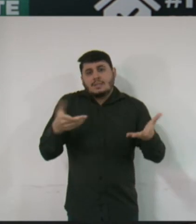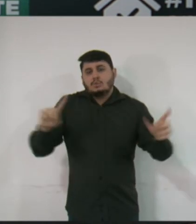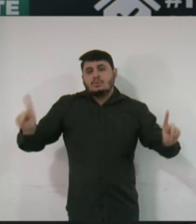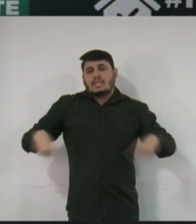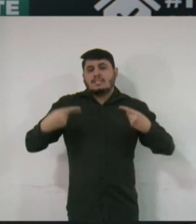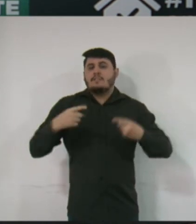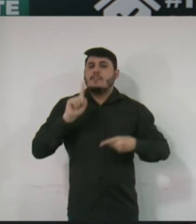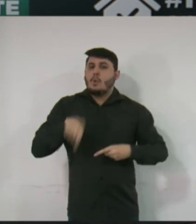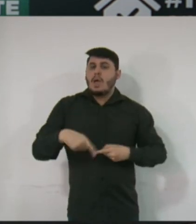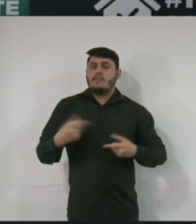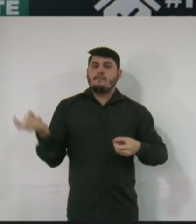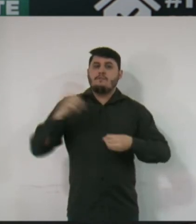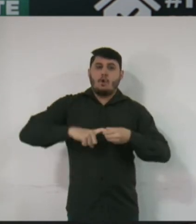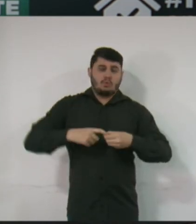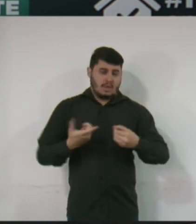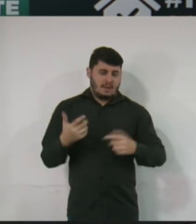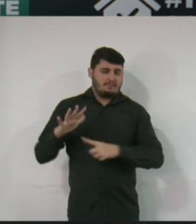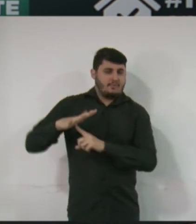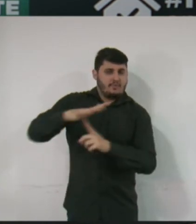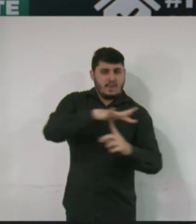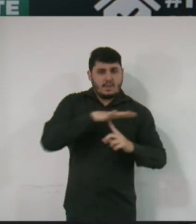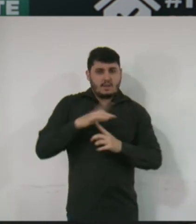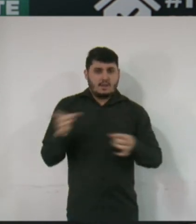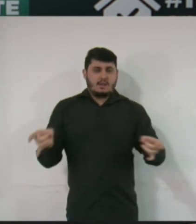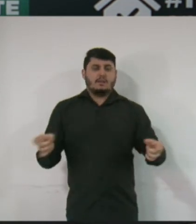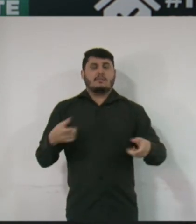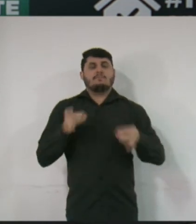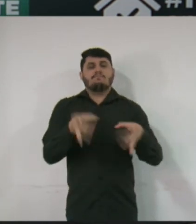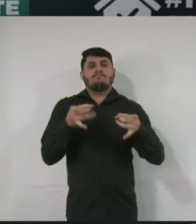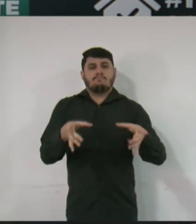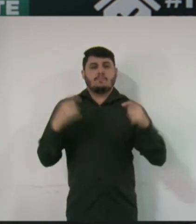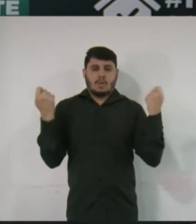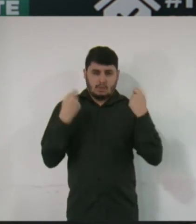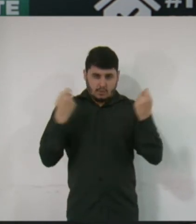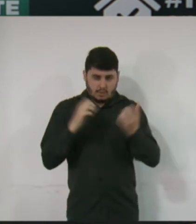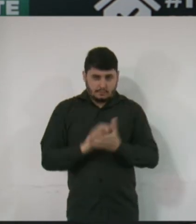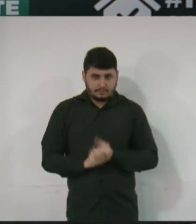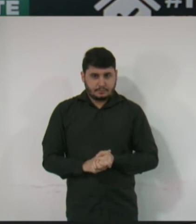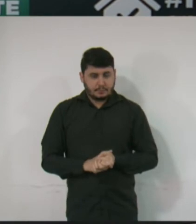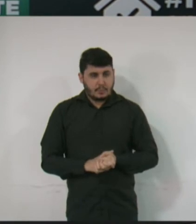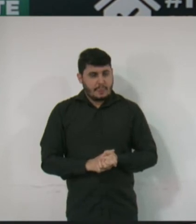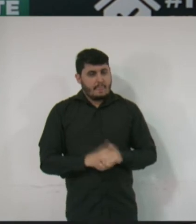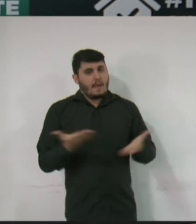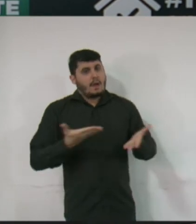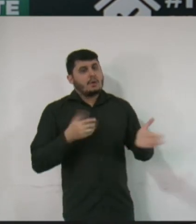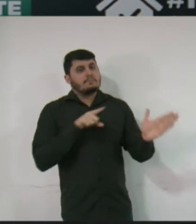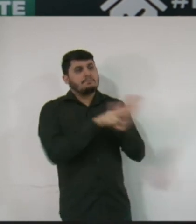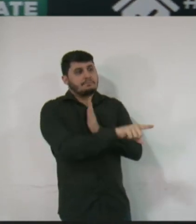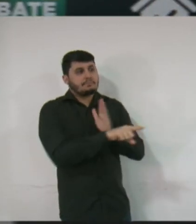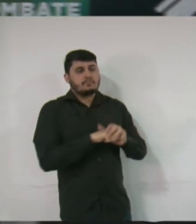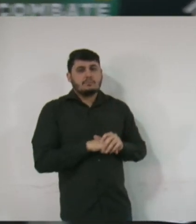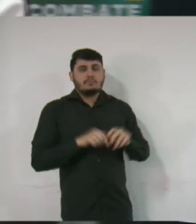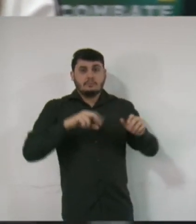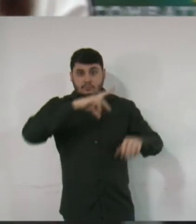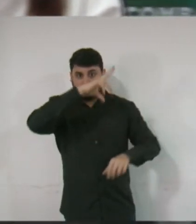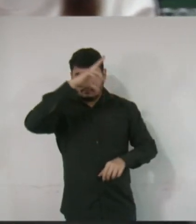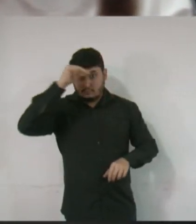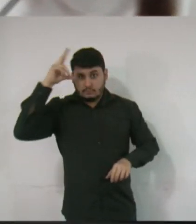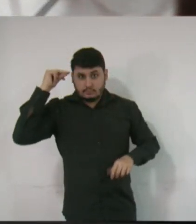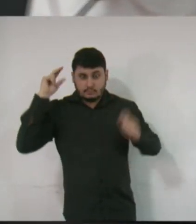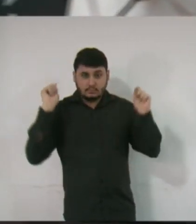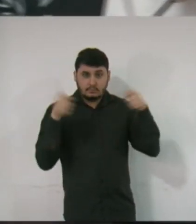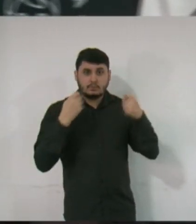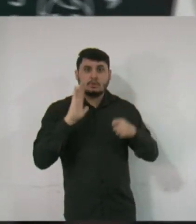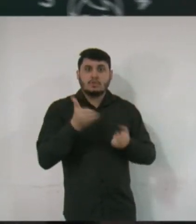Feira da Sulanca. Tem duas perguntas aqui sobre o mesmo tema, eu vou fazer para o Matheus. Rádio Jornal. A Prefeitura começou